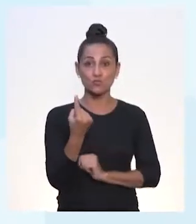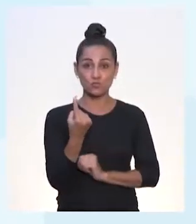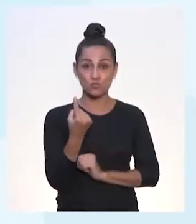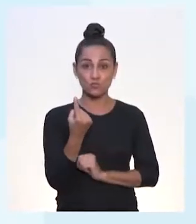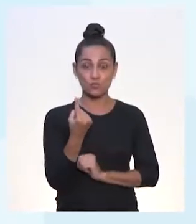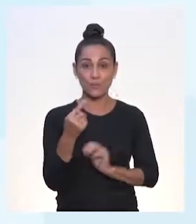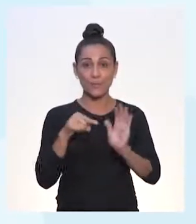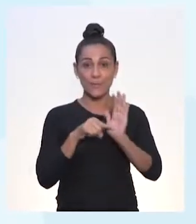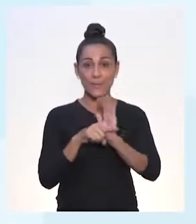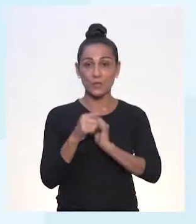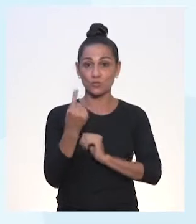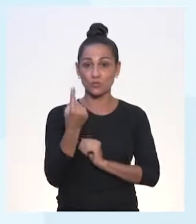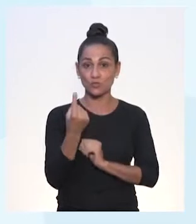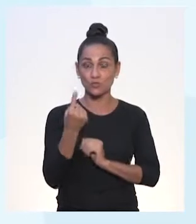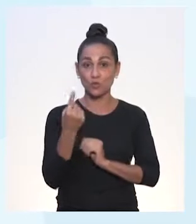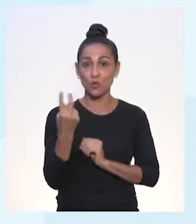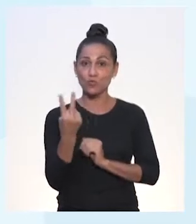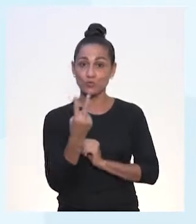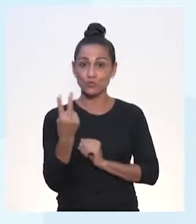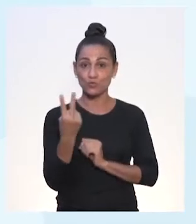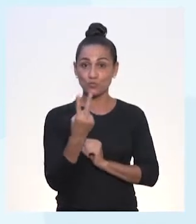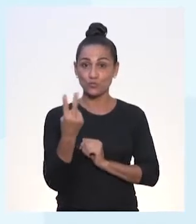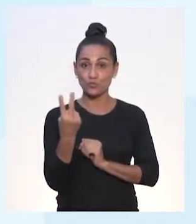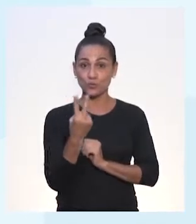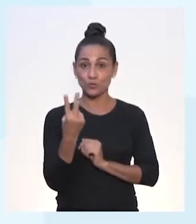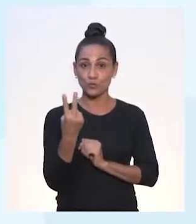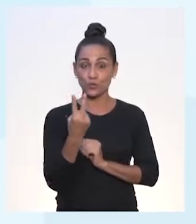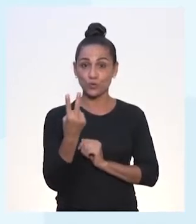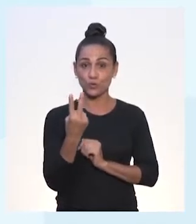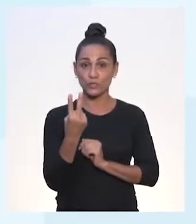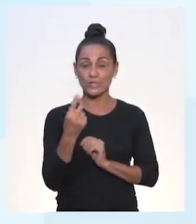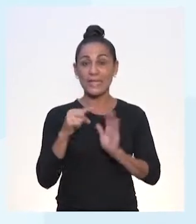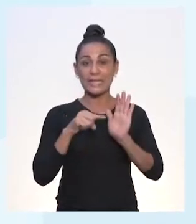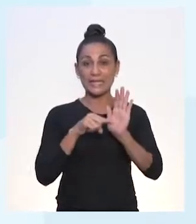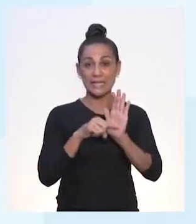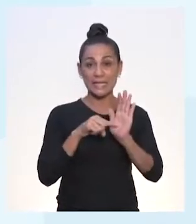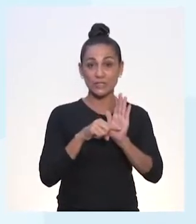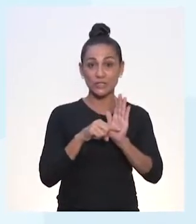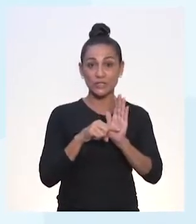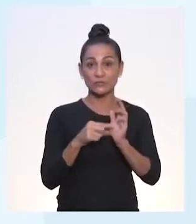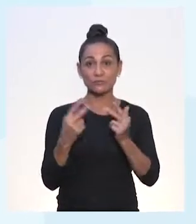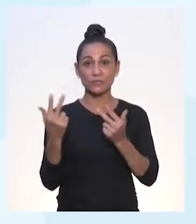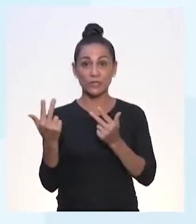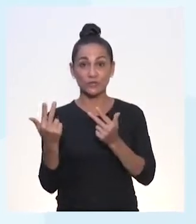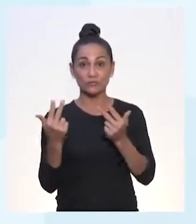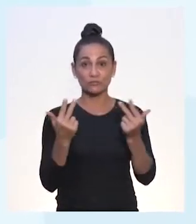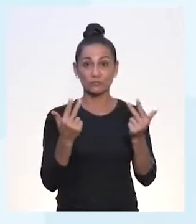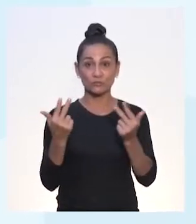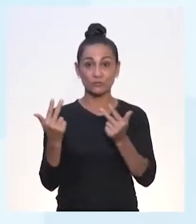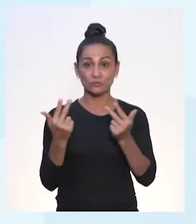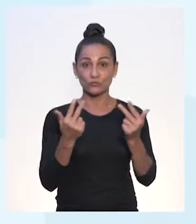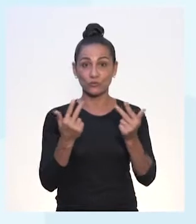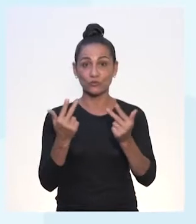por menos 1 esses dois. Negativo com negativo positivo.